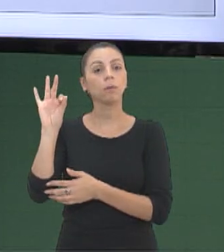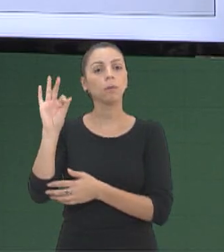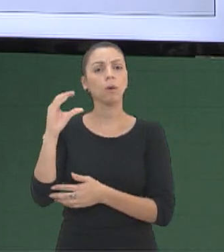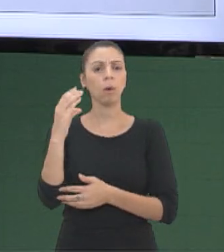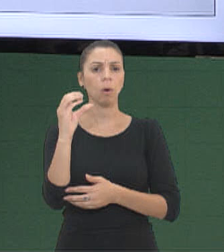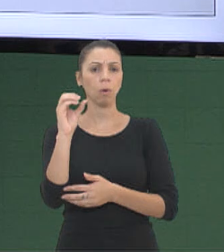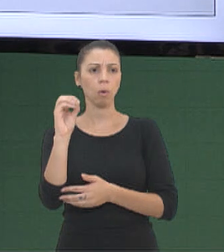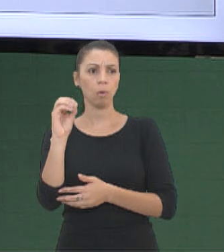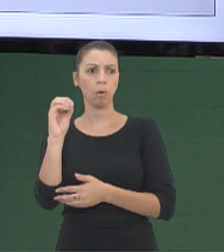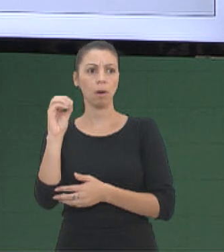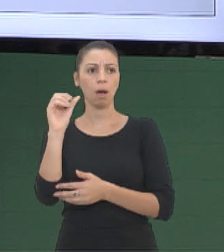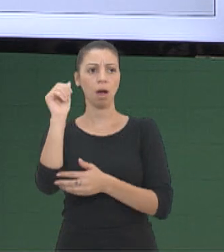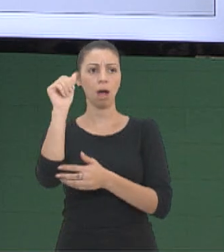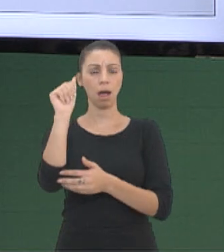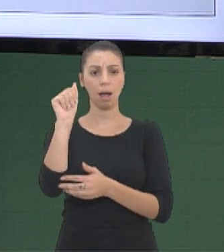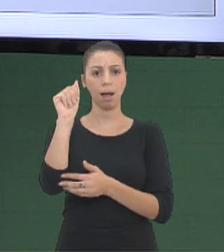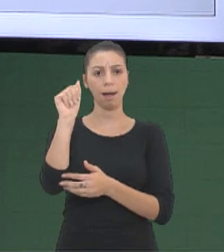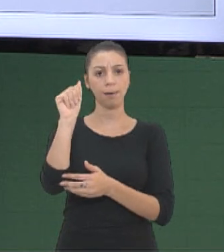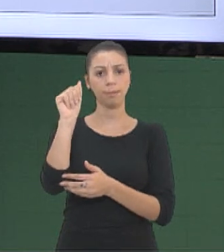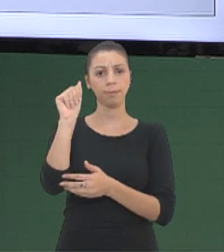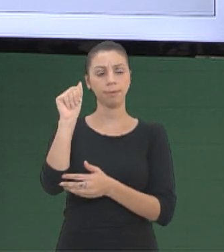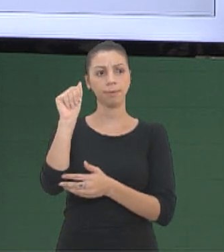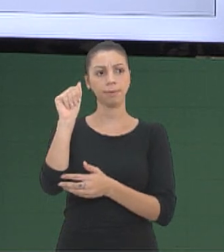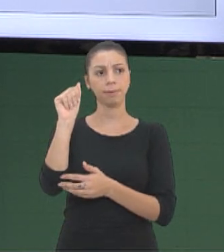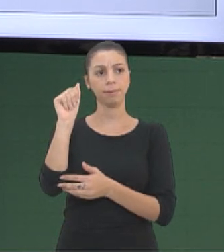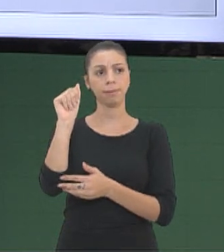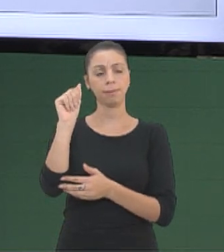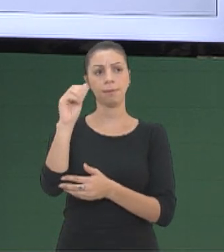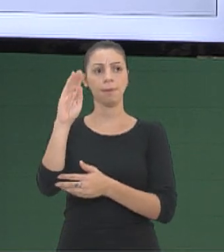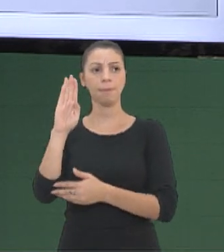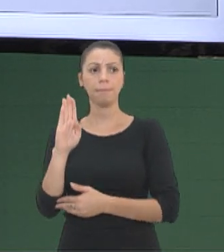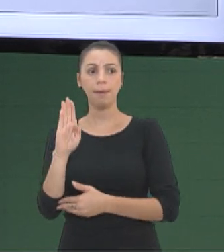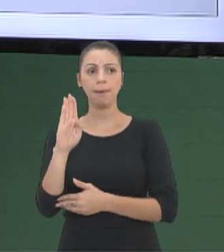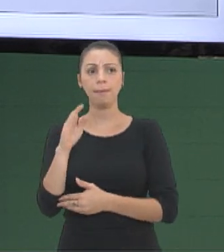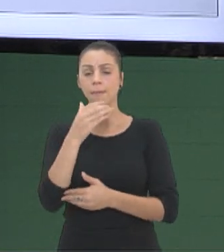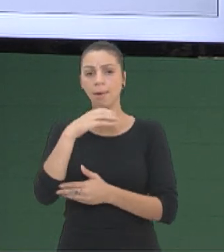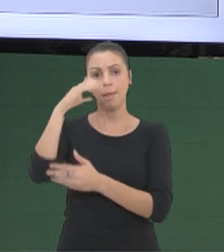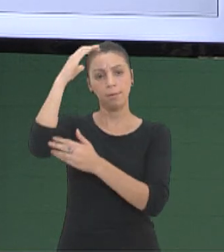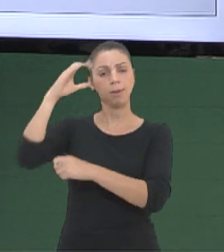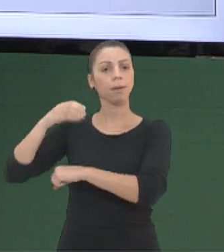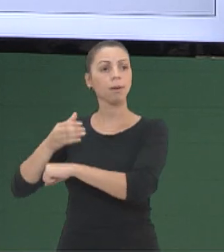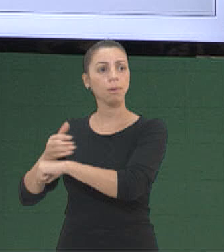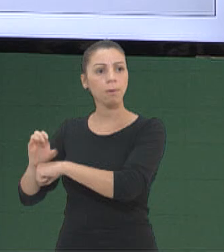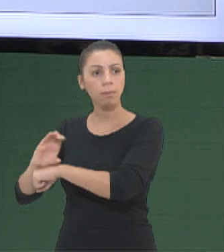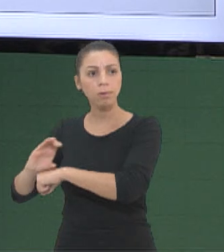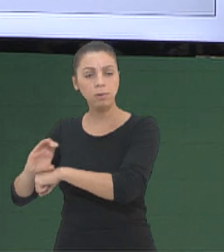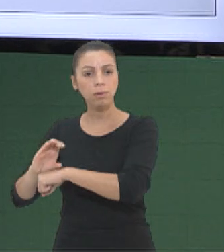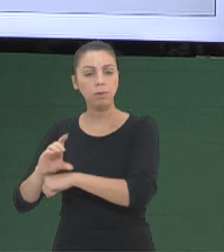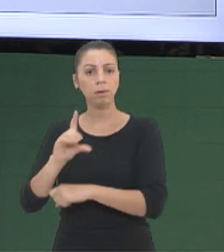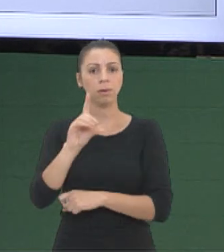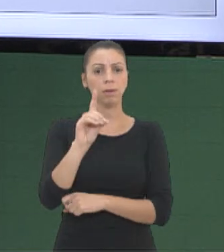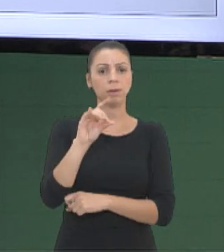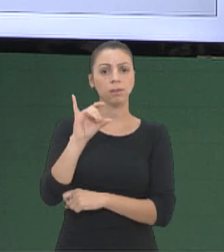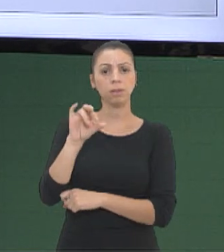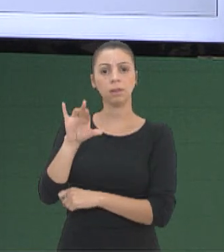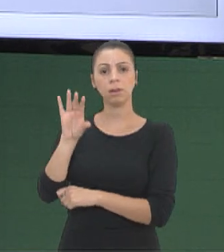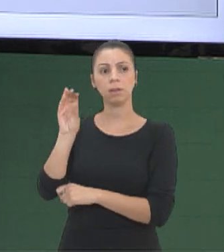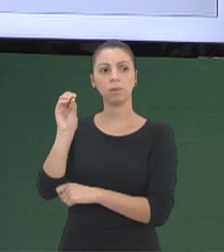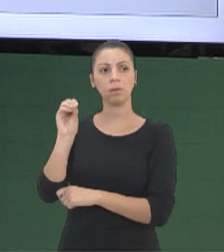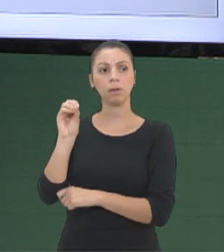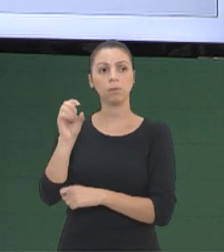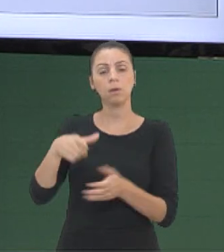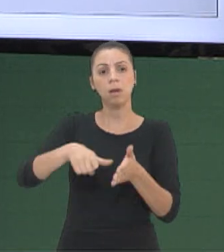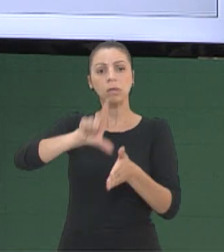convenção, monarquia constitucional, diretório, antigo regime?